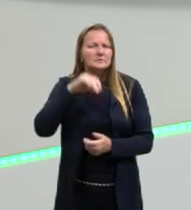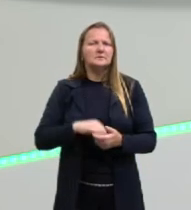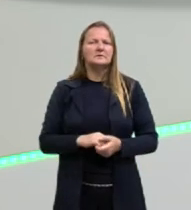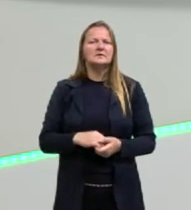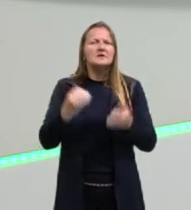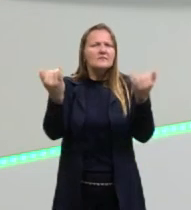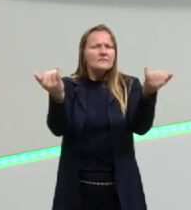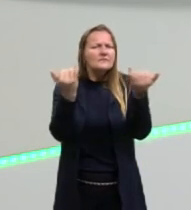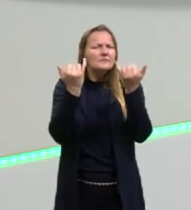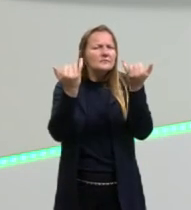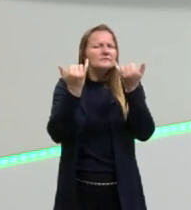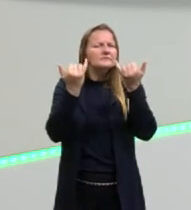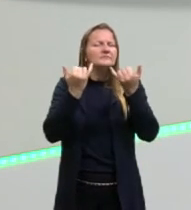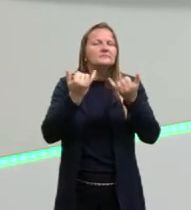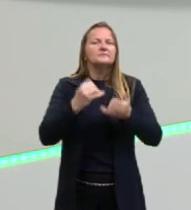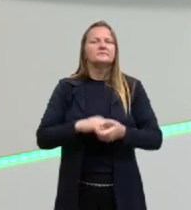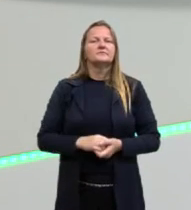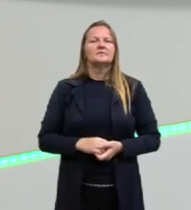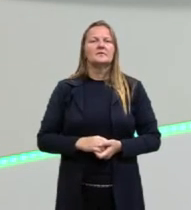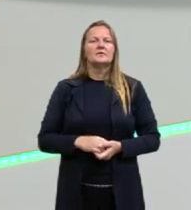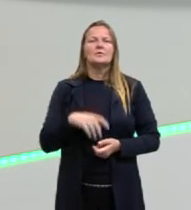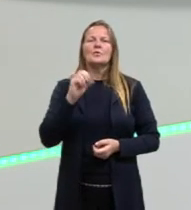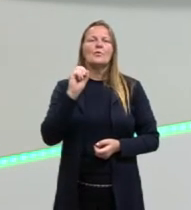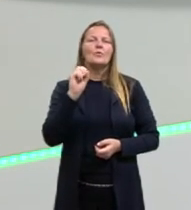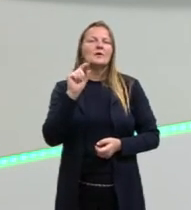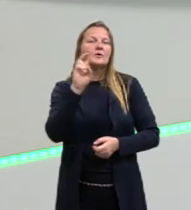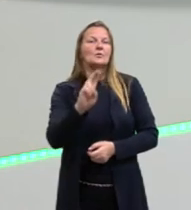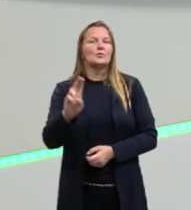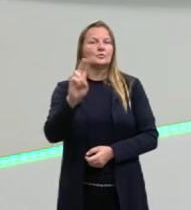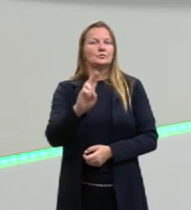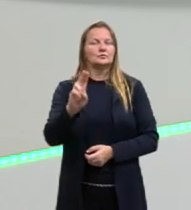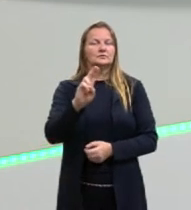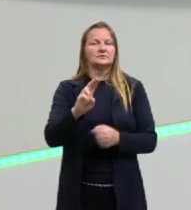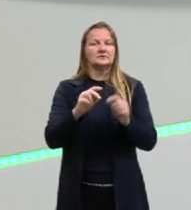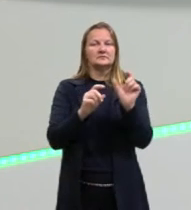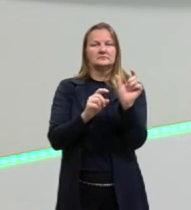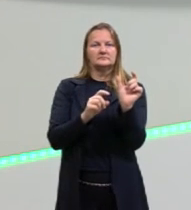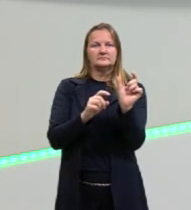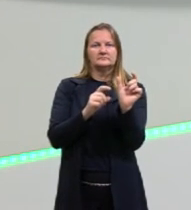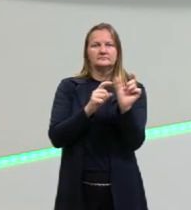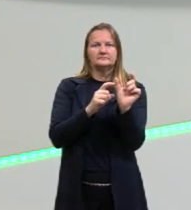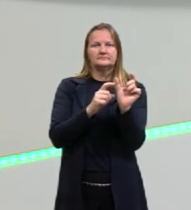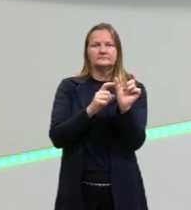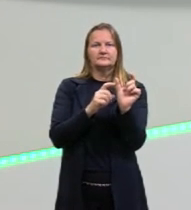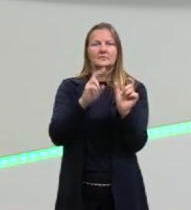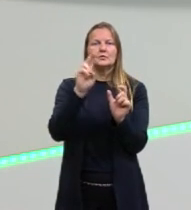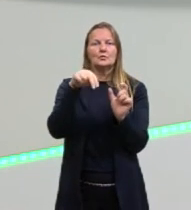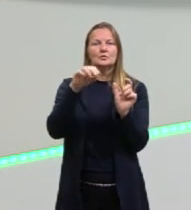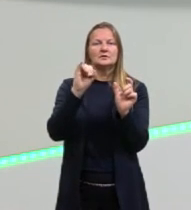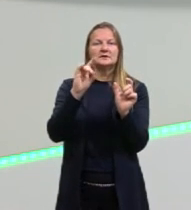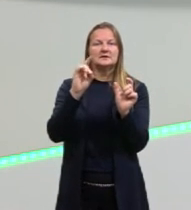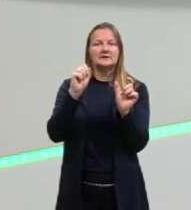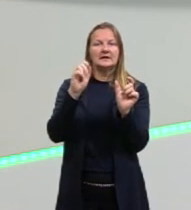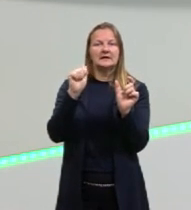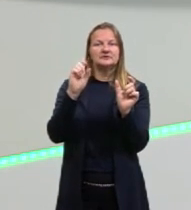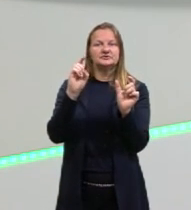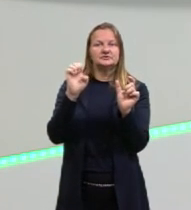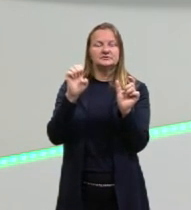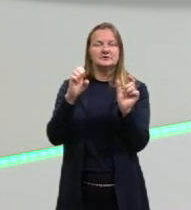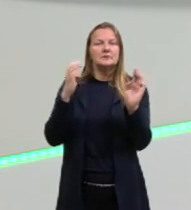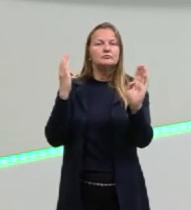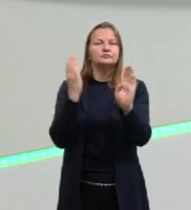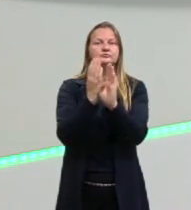as informações a unidade que nós temos ali no exercício e a unidade que nós buscamos chegar